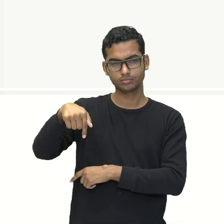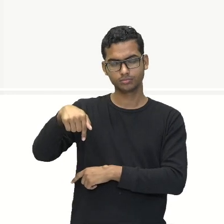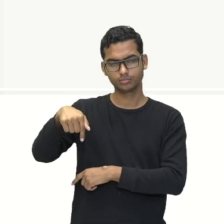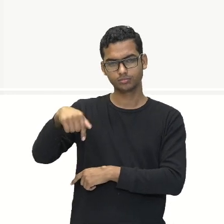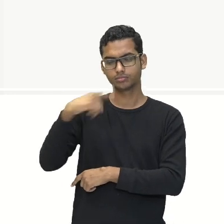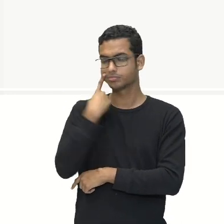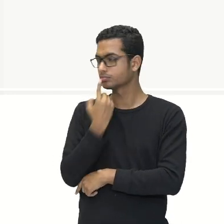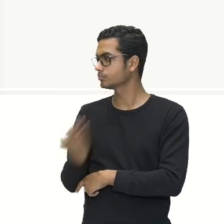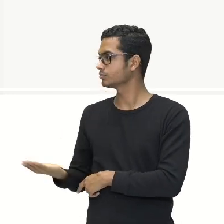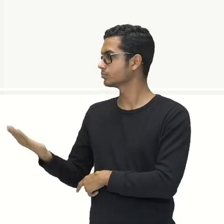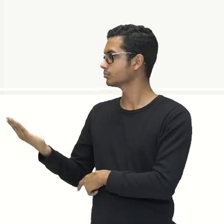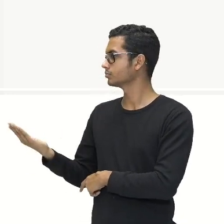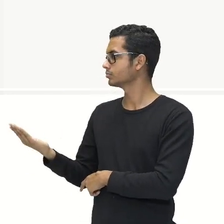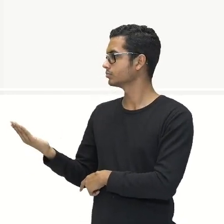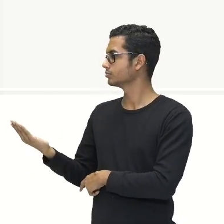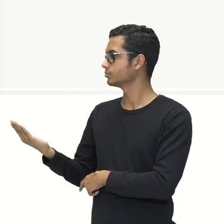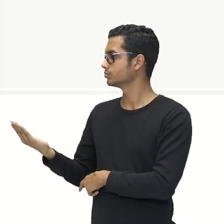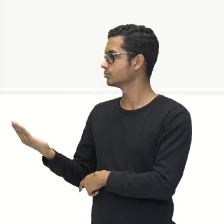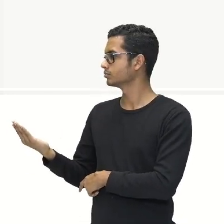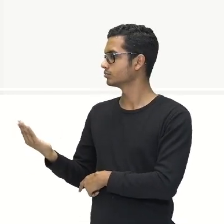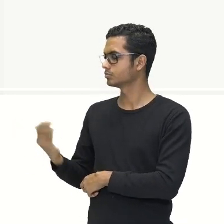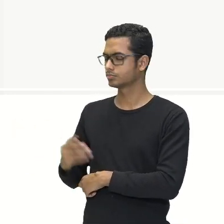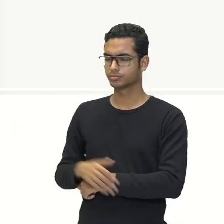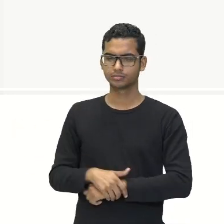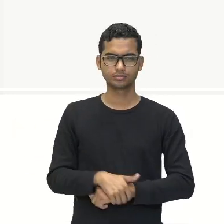razão que eu estou procurando, né?